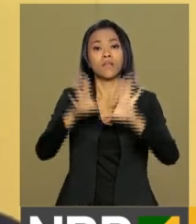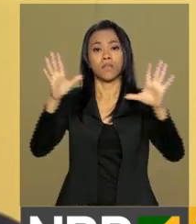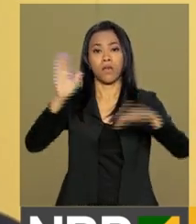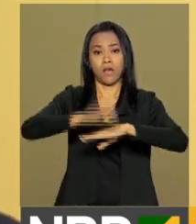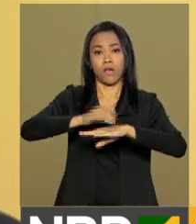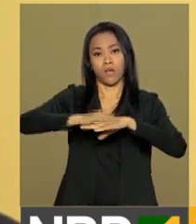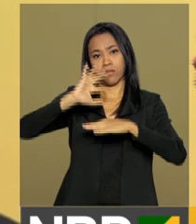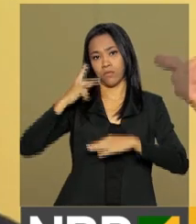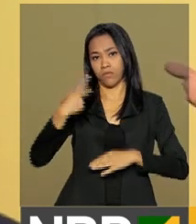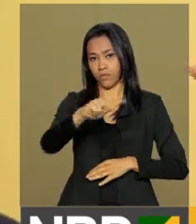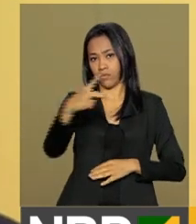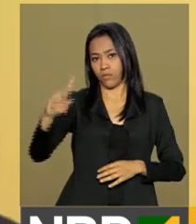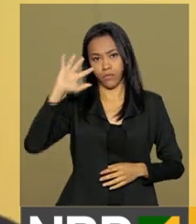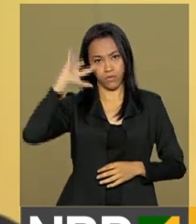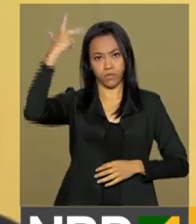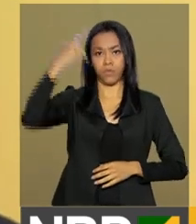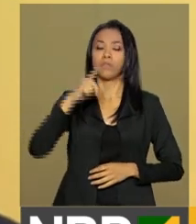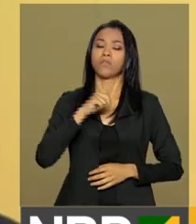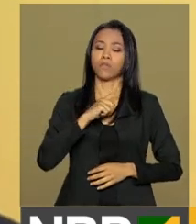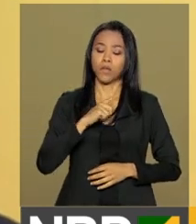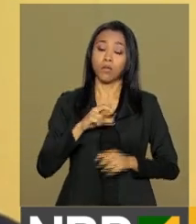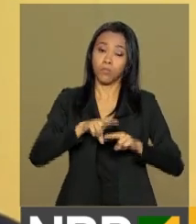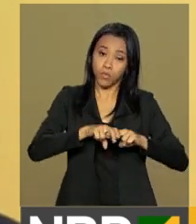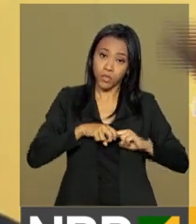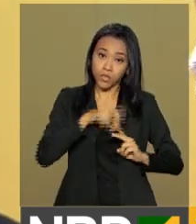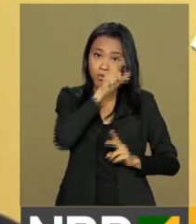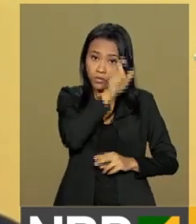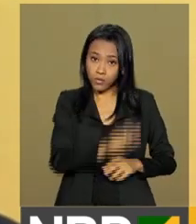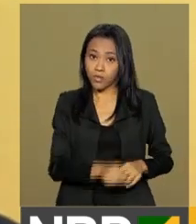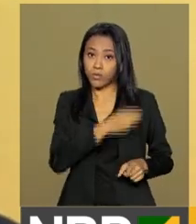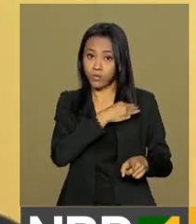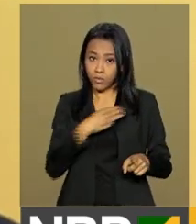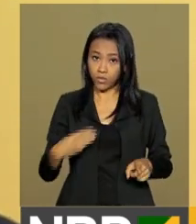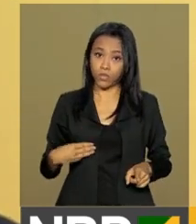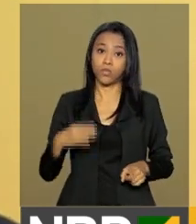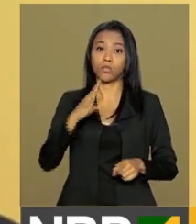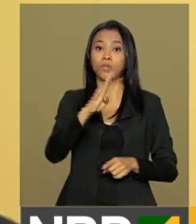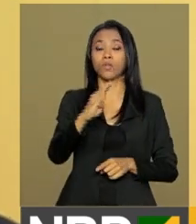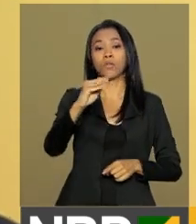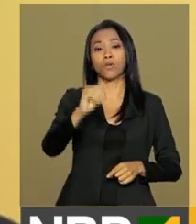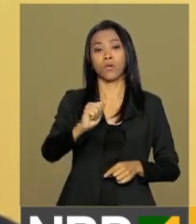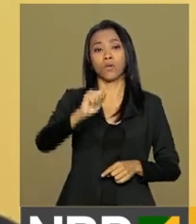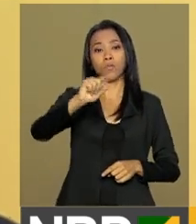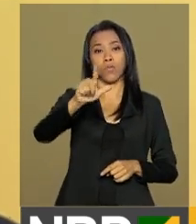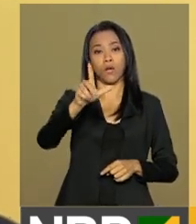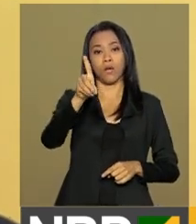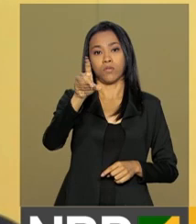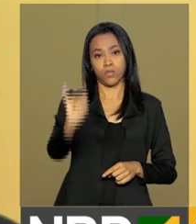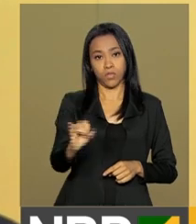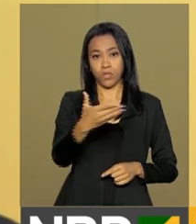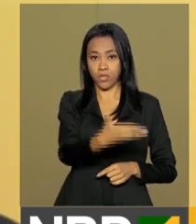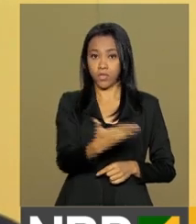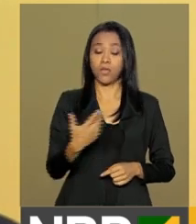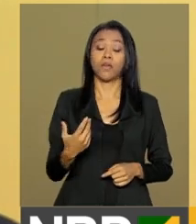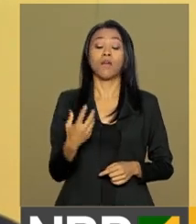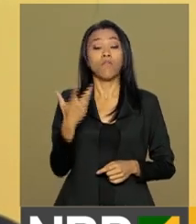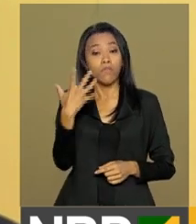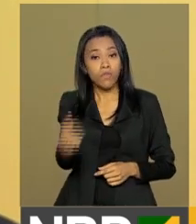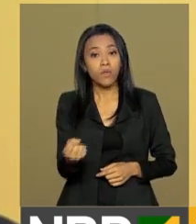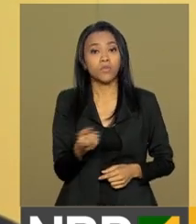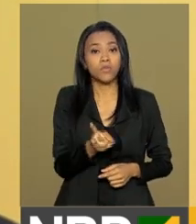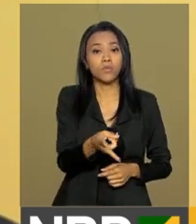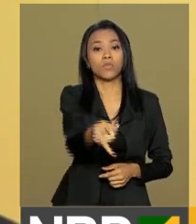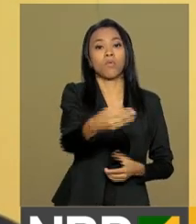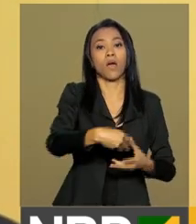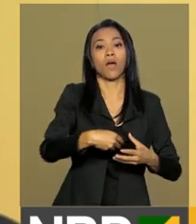sua ação. E por isso que o Baldi disse, olha aqui, nós vamos continuar a distribuir casas